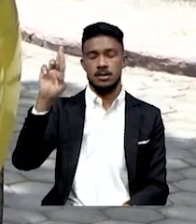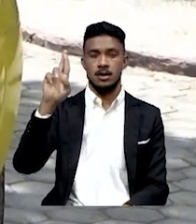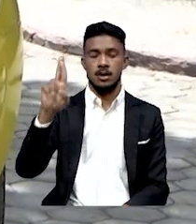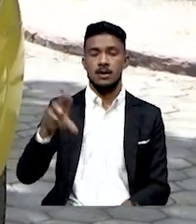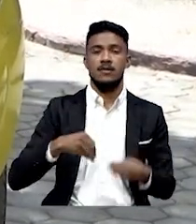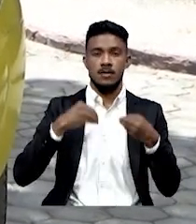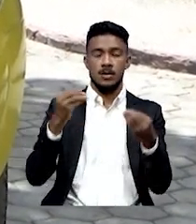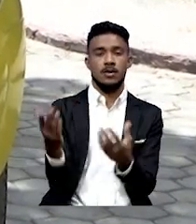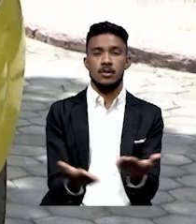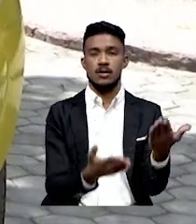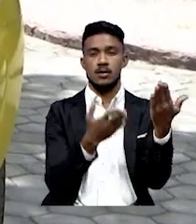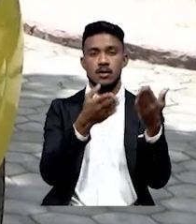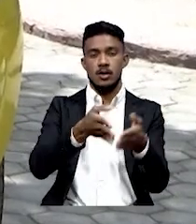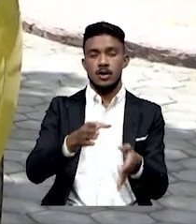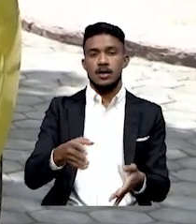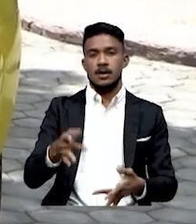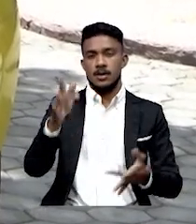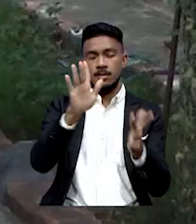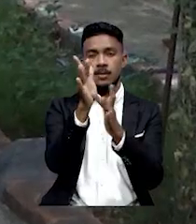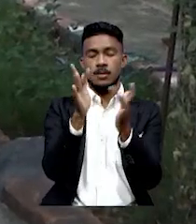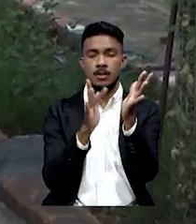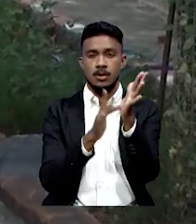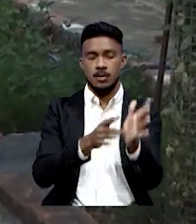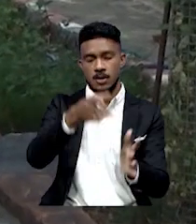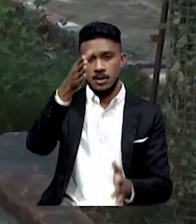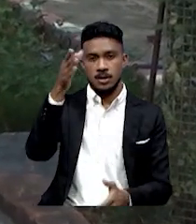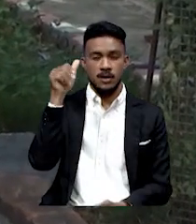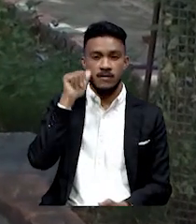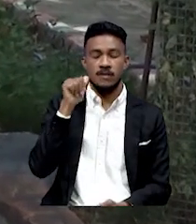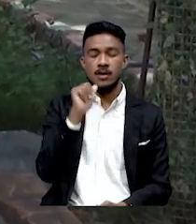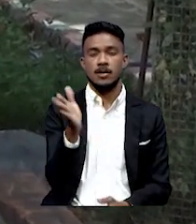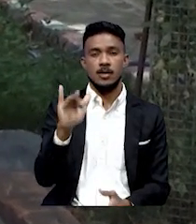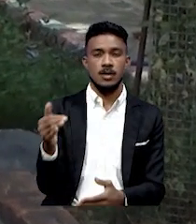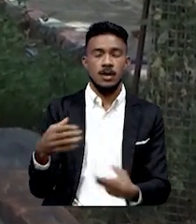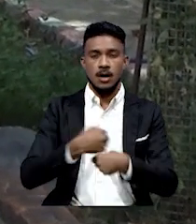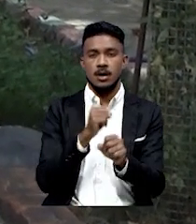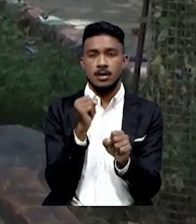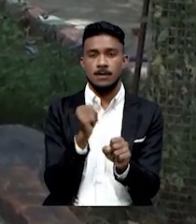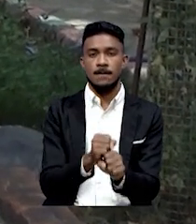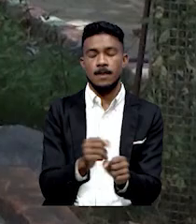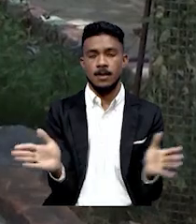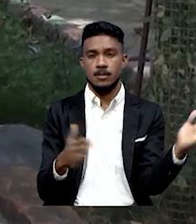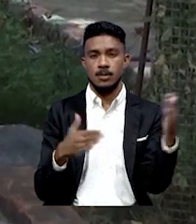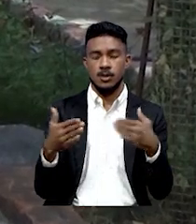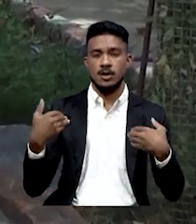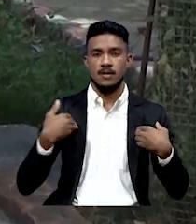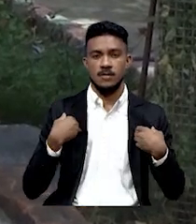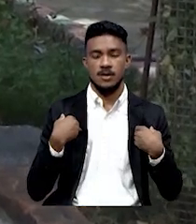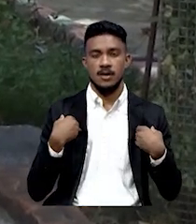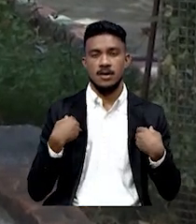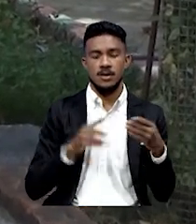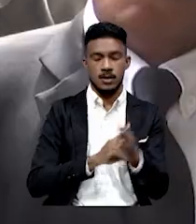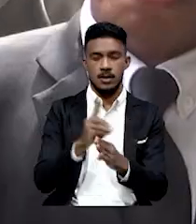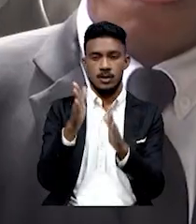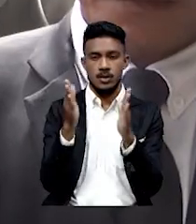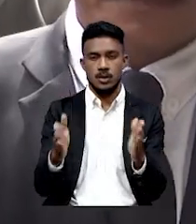de Fátima Balidi, Ho Di Facilita Movimento Timoruan Sira, Nebe Hamahan An Ia Seminário Ne. Diretor-Geral